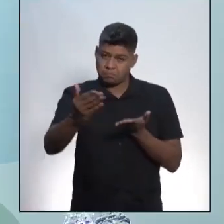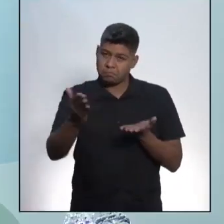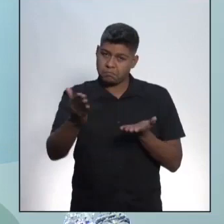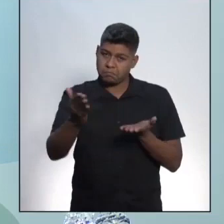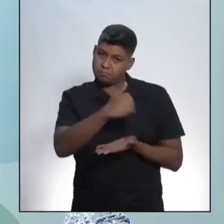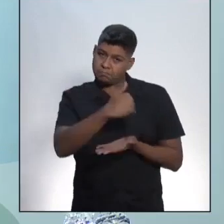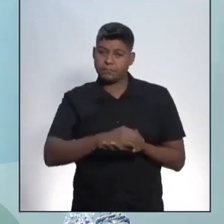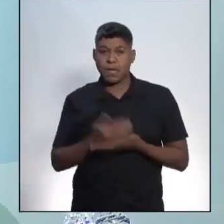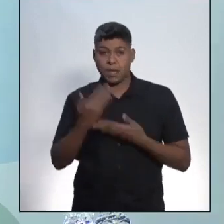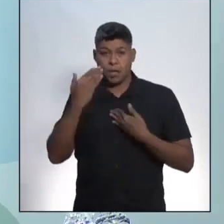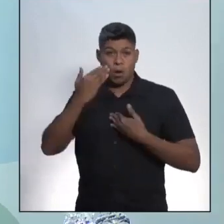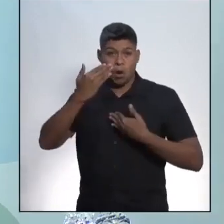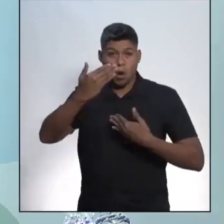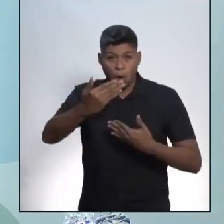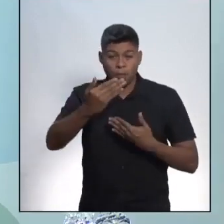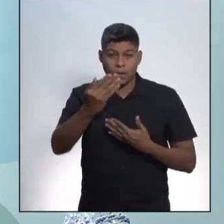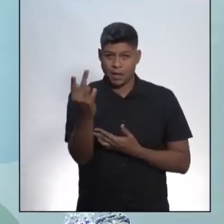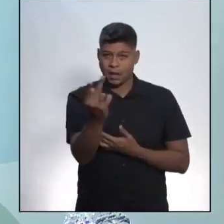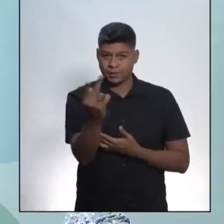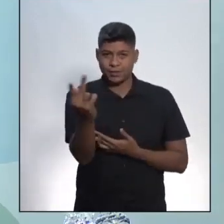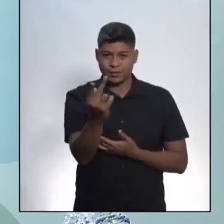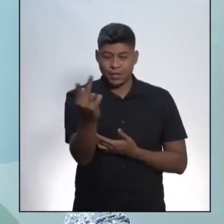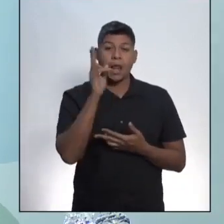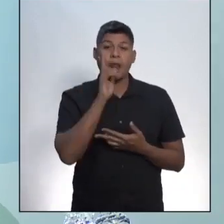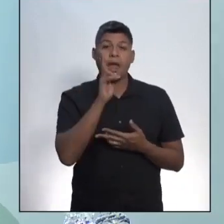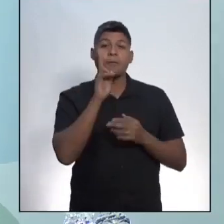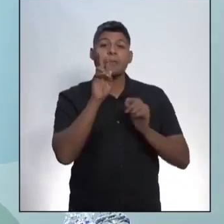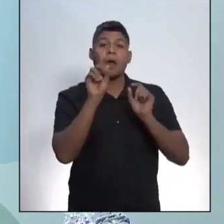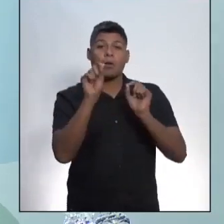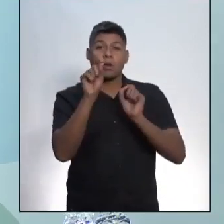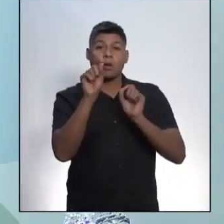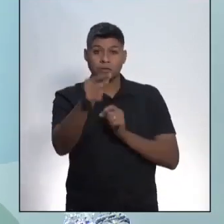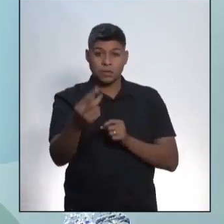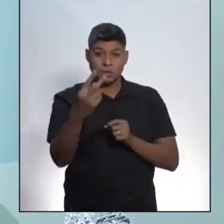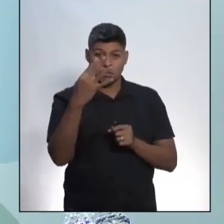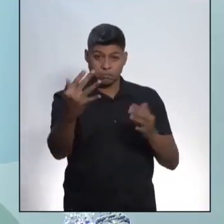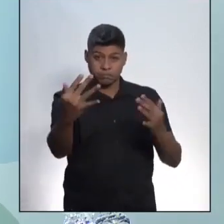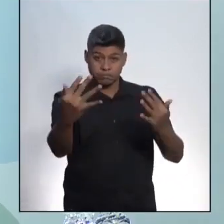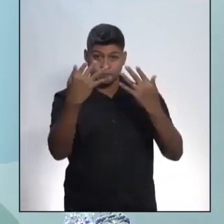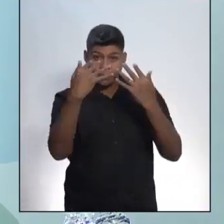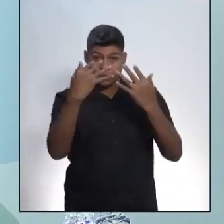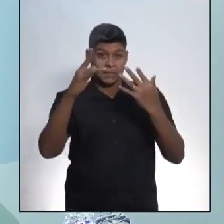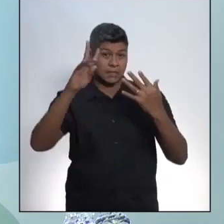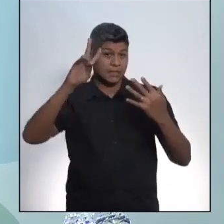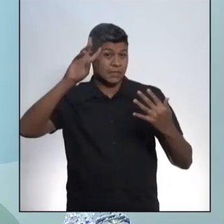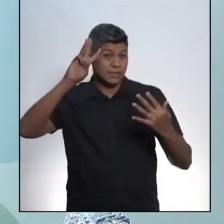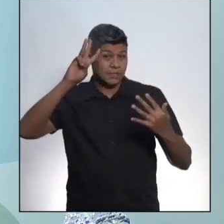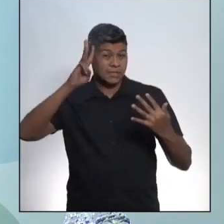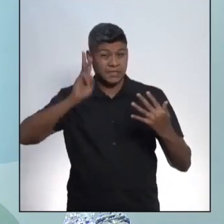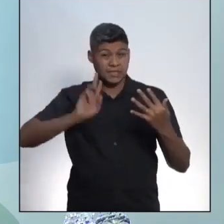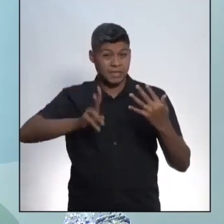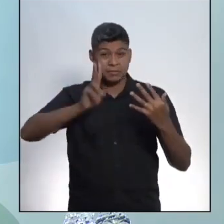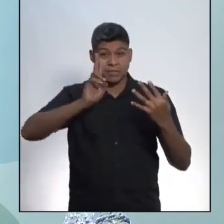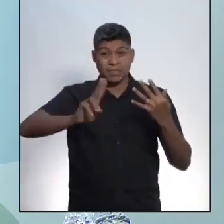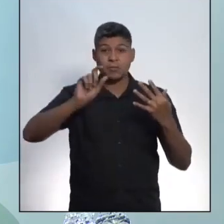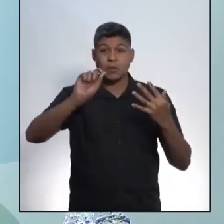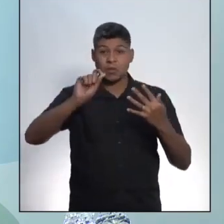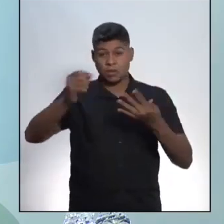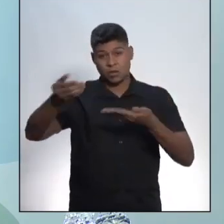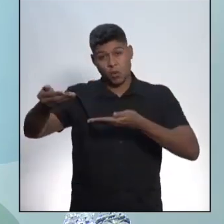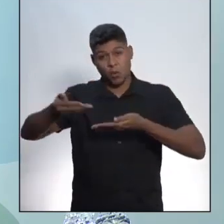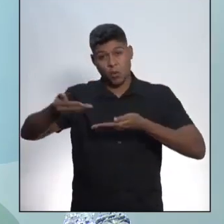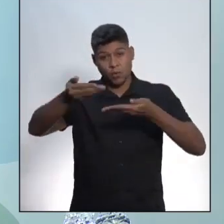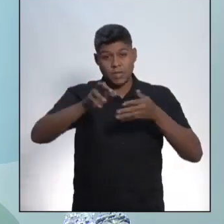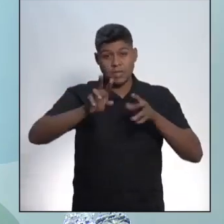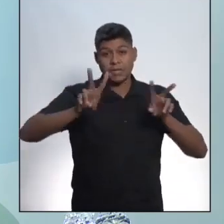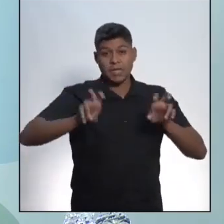Muito obrigado para vocês dois. Quero lembrar para você que está nos assistindo que toda terça-feira nós trazemos convidados e